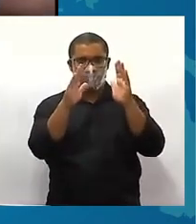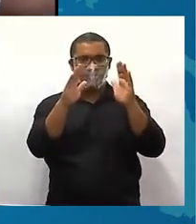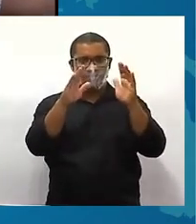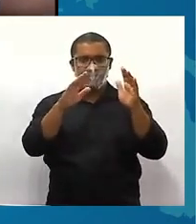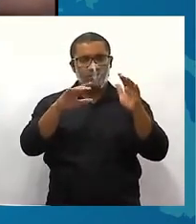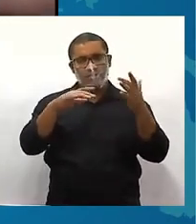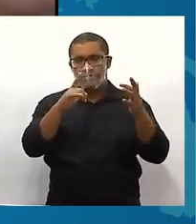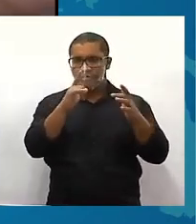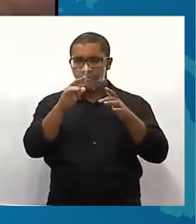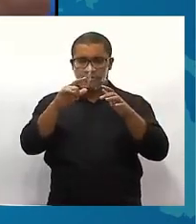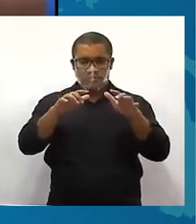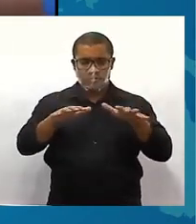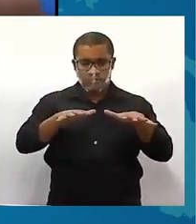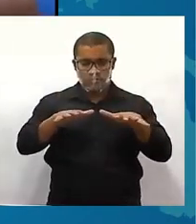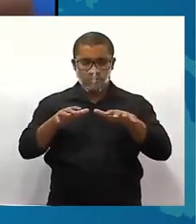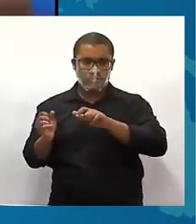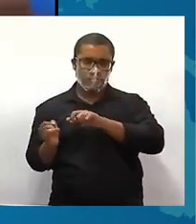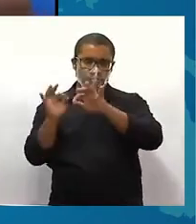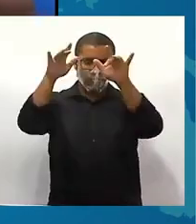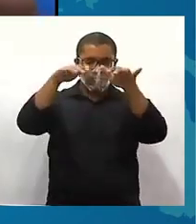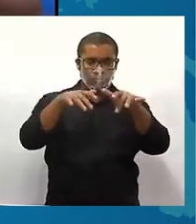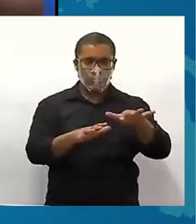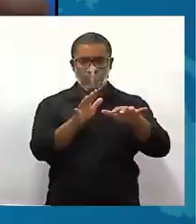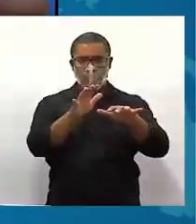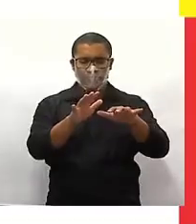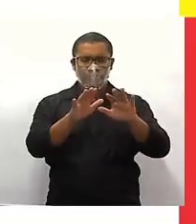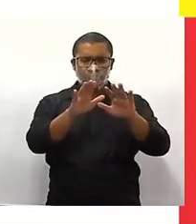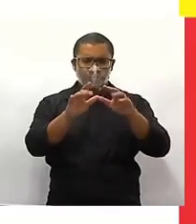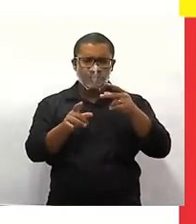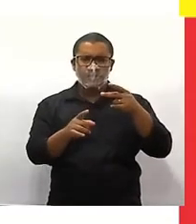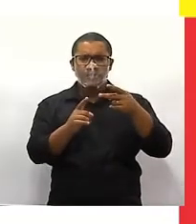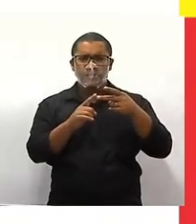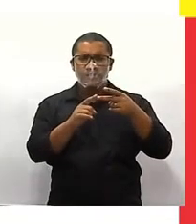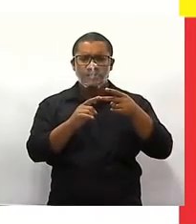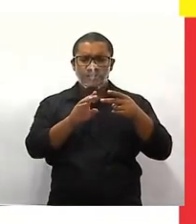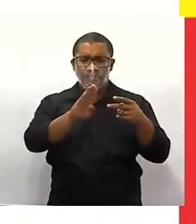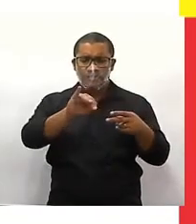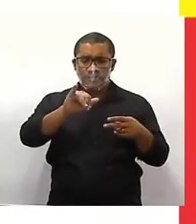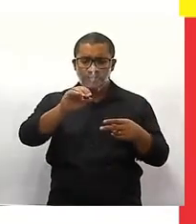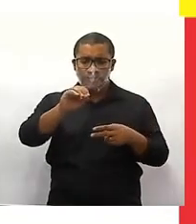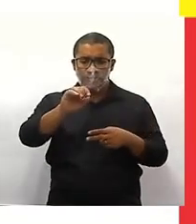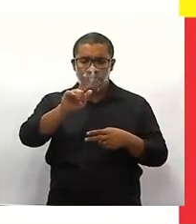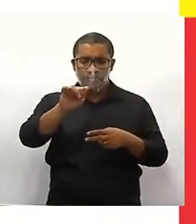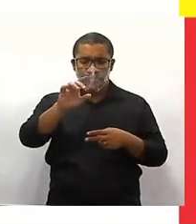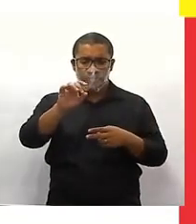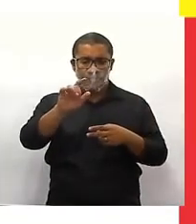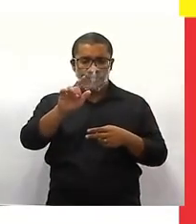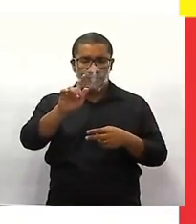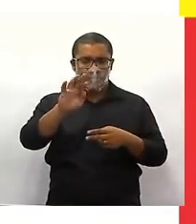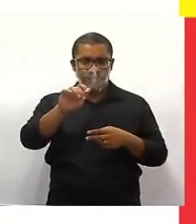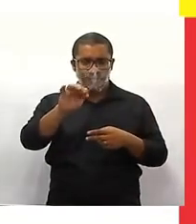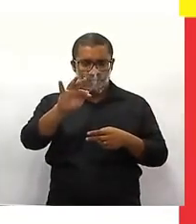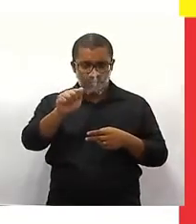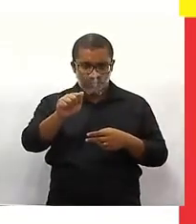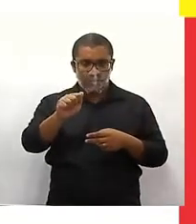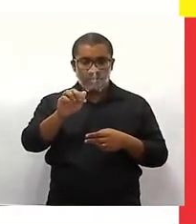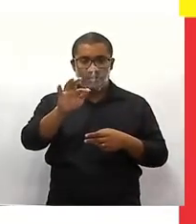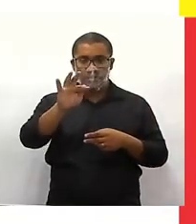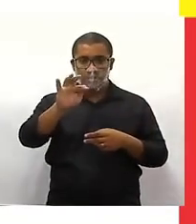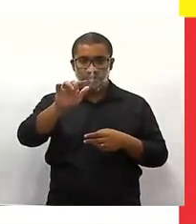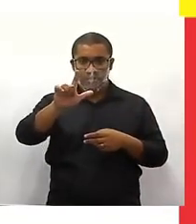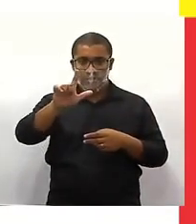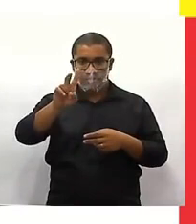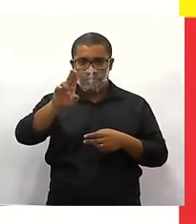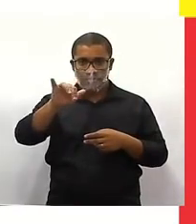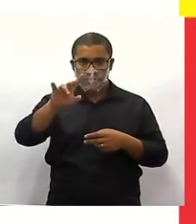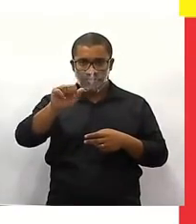Biogeografia fluvial não pode, porque a biogeografia fluvial é as formas de vida vegetais